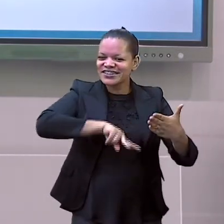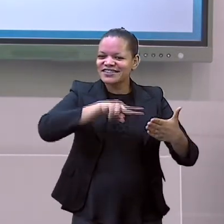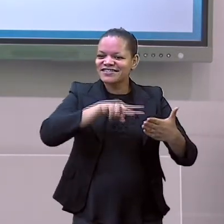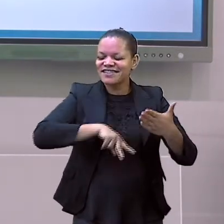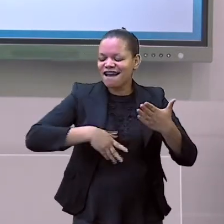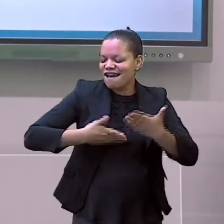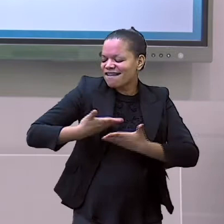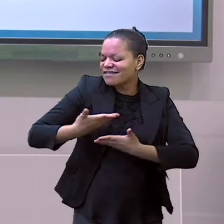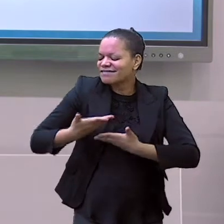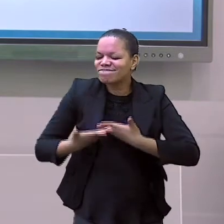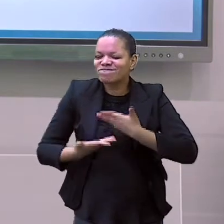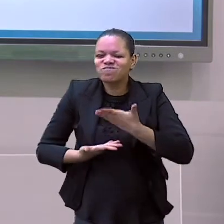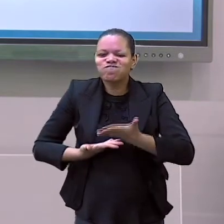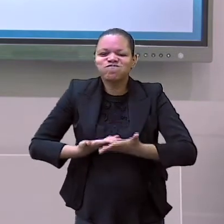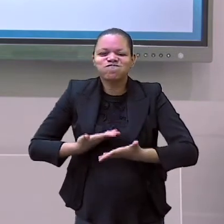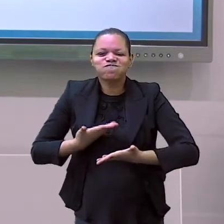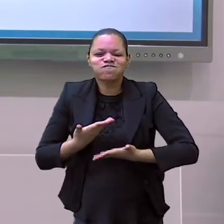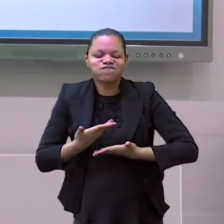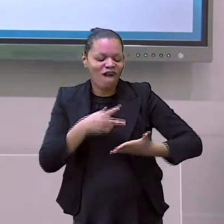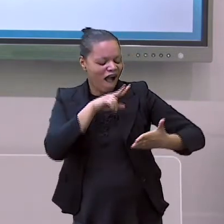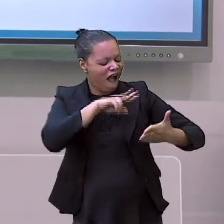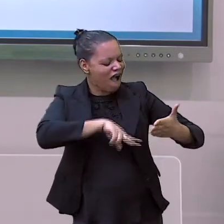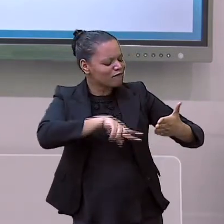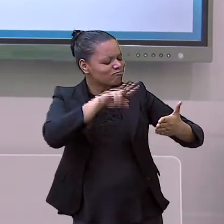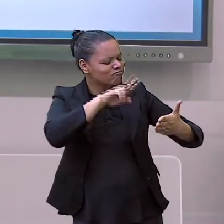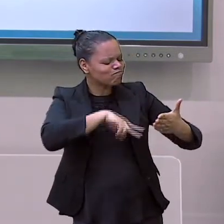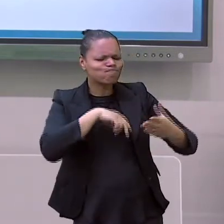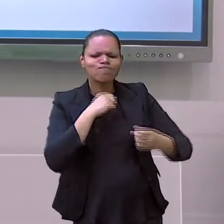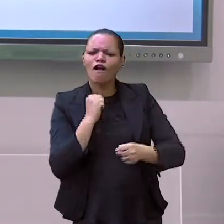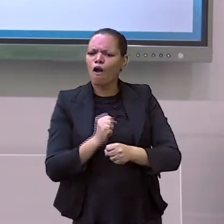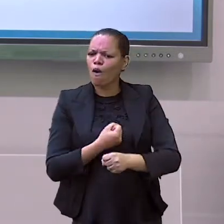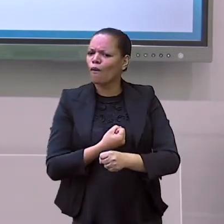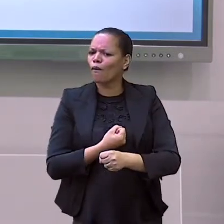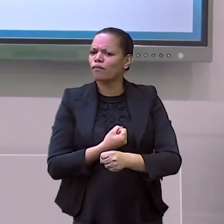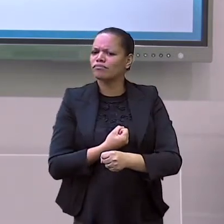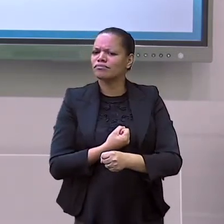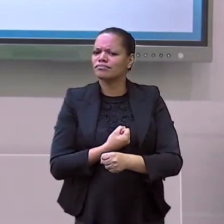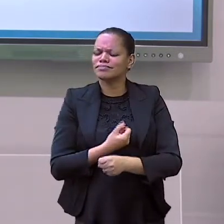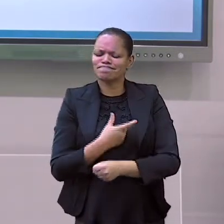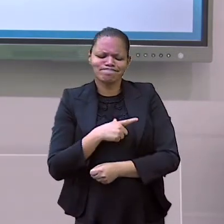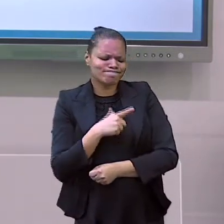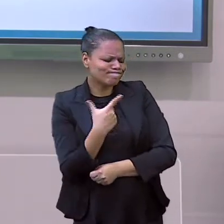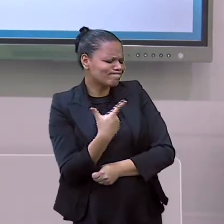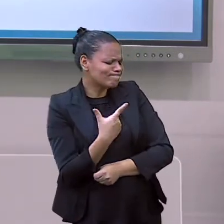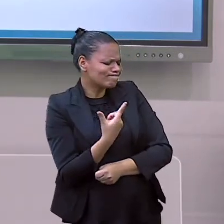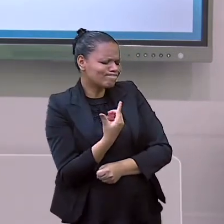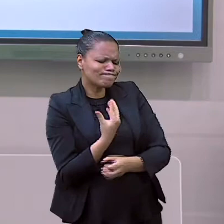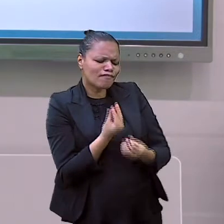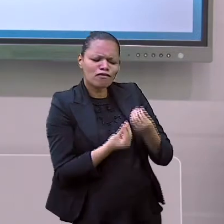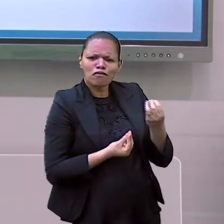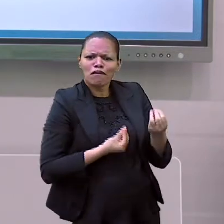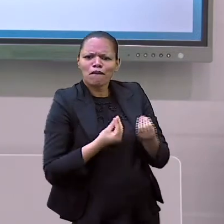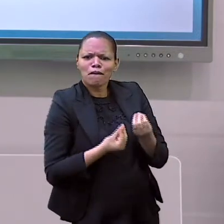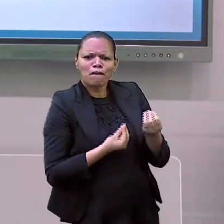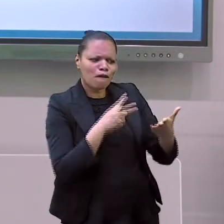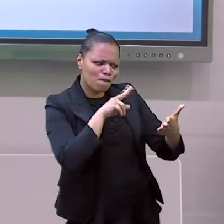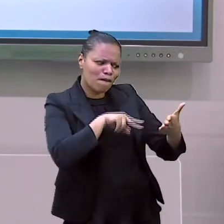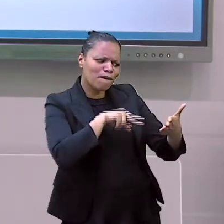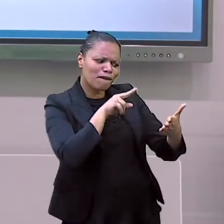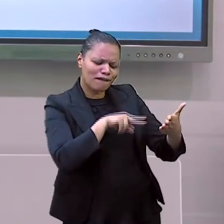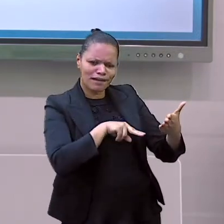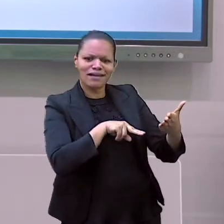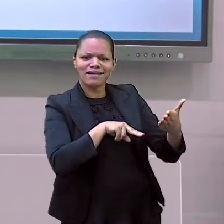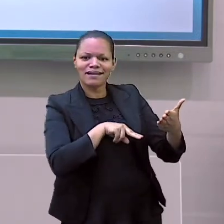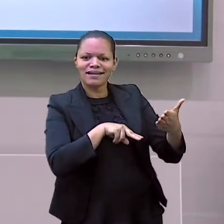obra lida. Não tem como você ler um poema sem você se envolver com o